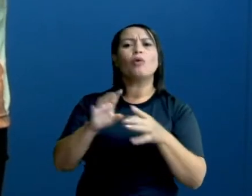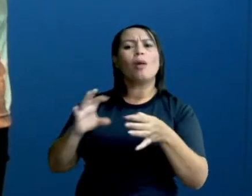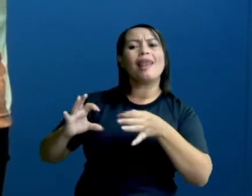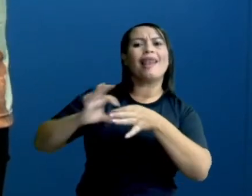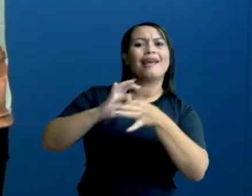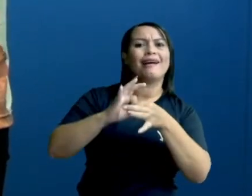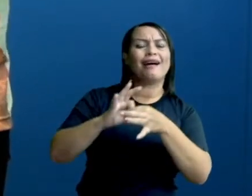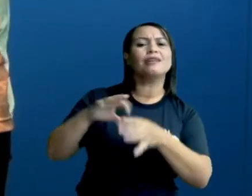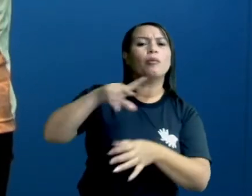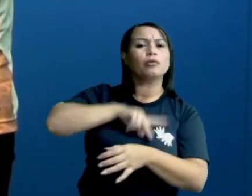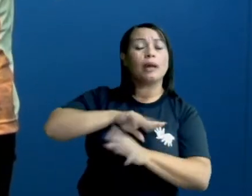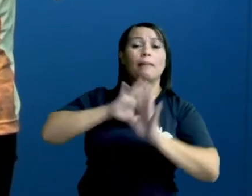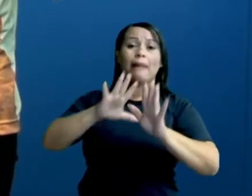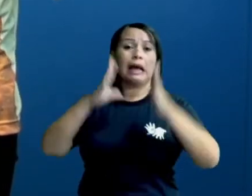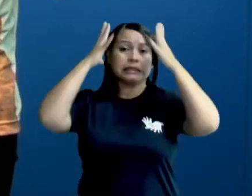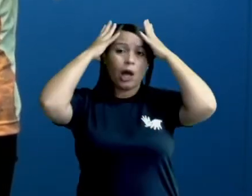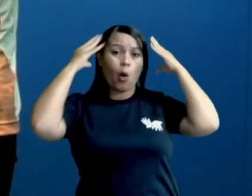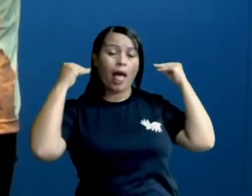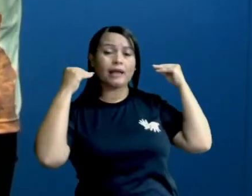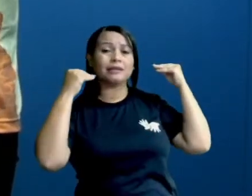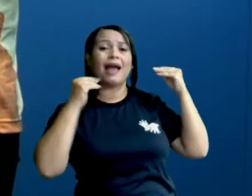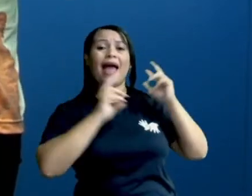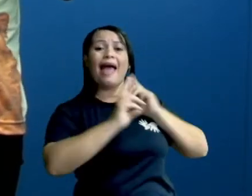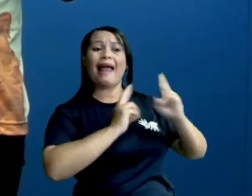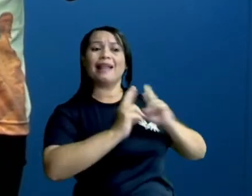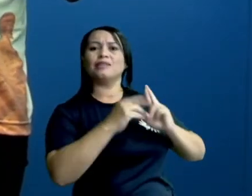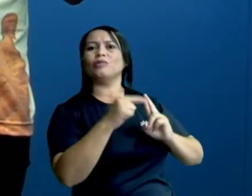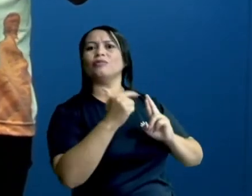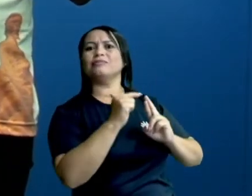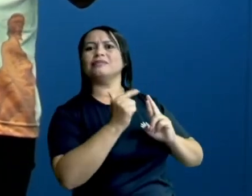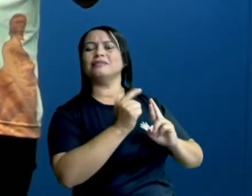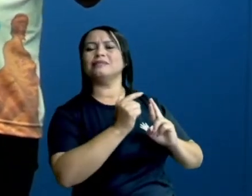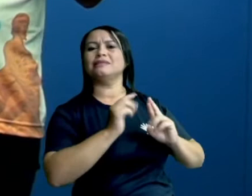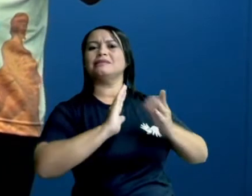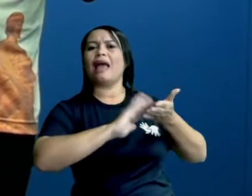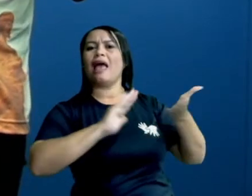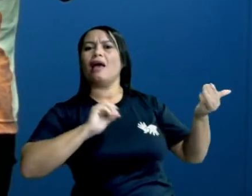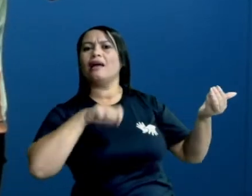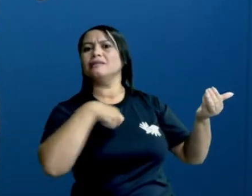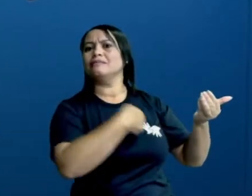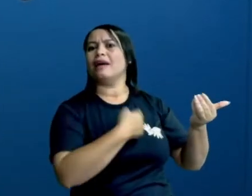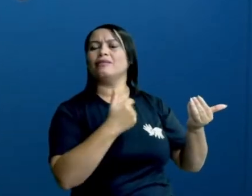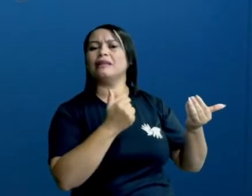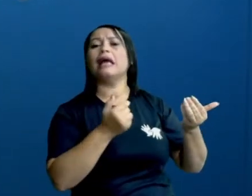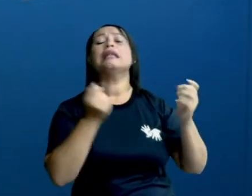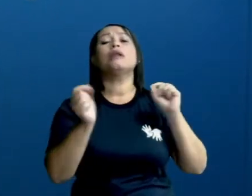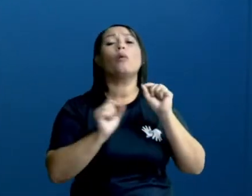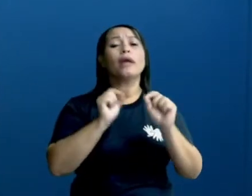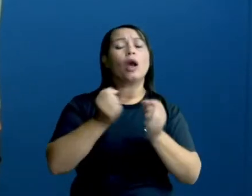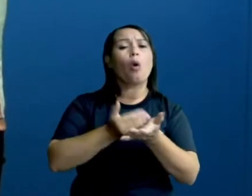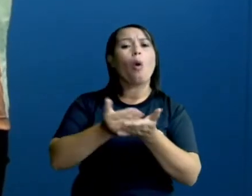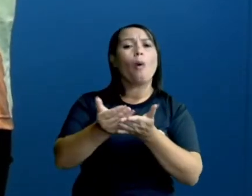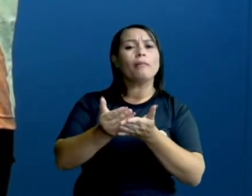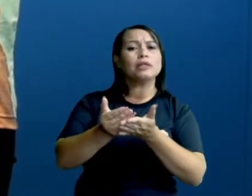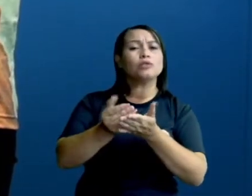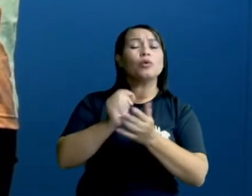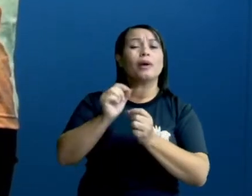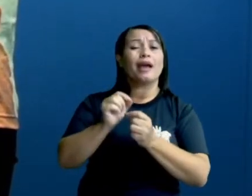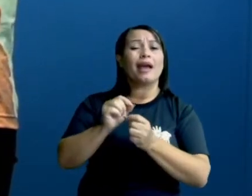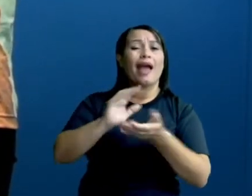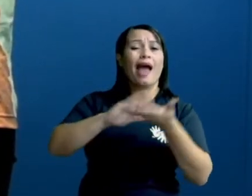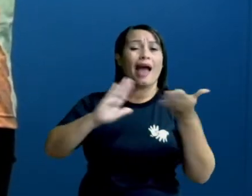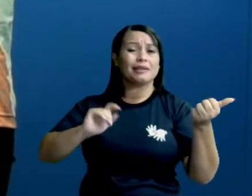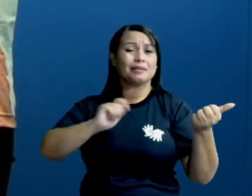Holanda não tinha boas relações com a Espanha. E Espanha começou a querer retirar os holandeses daquilo que a gente estava